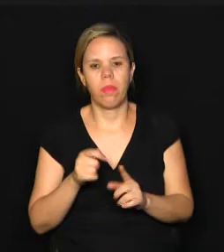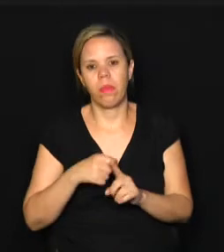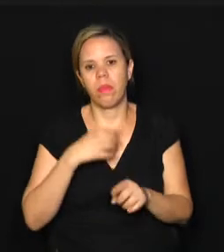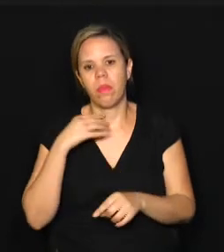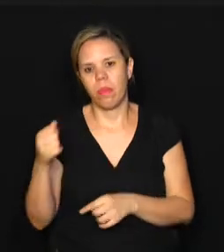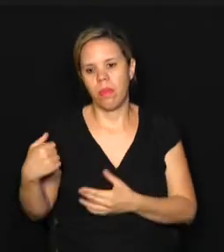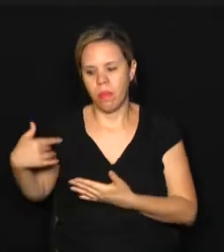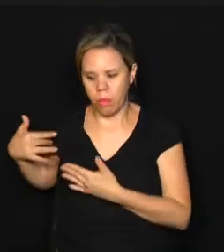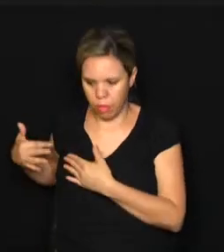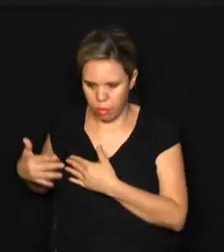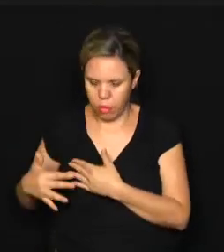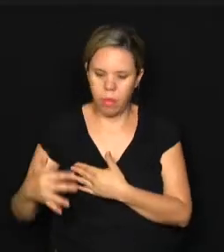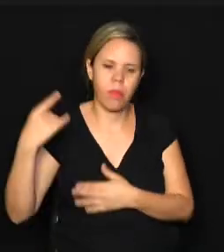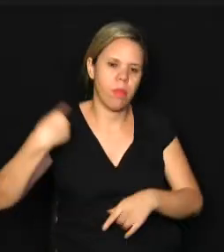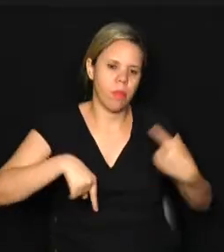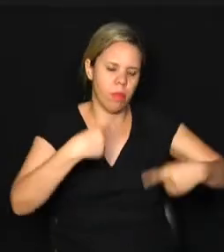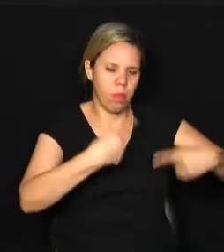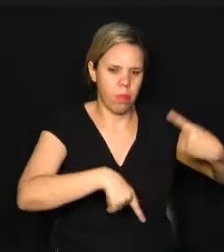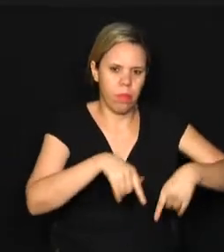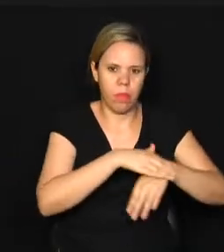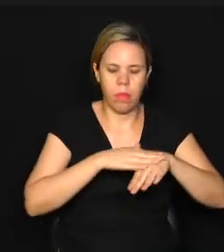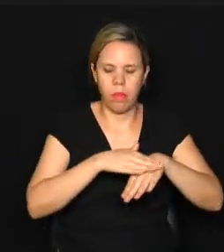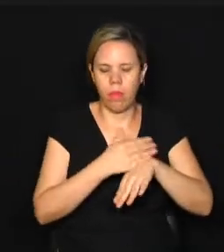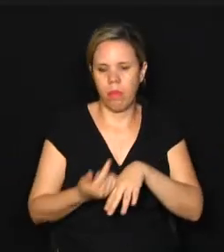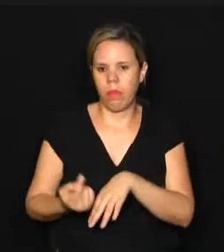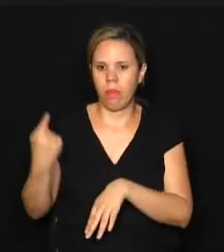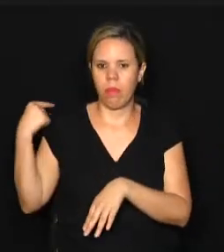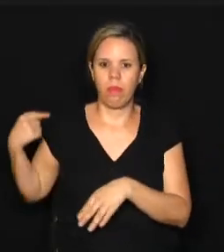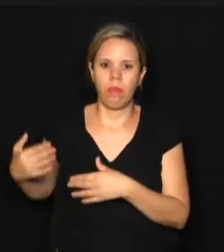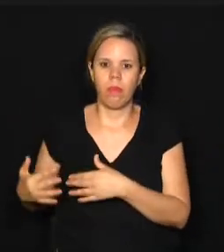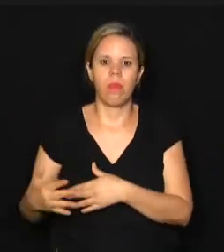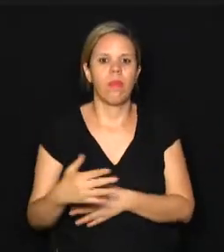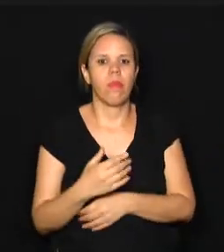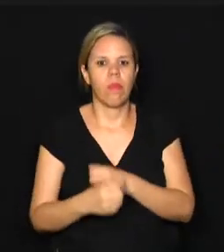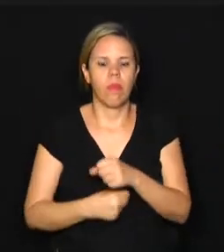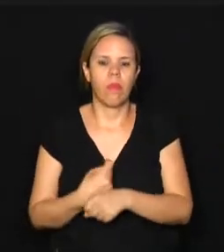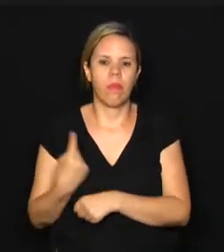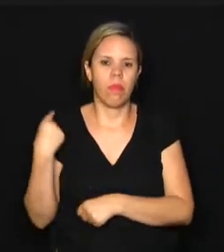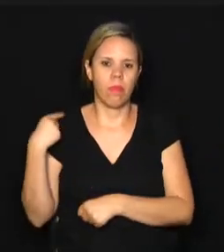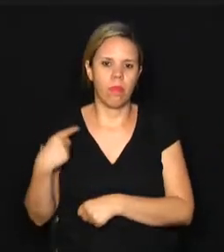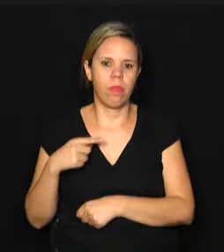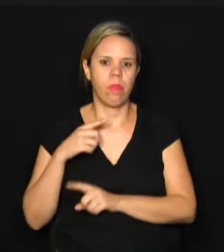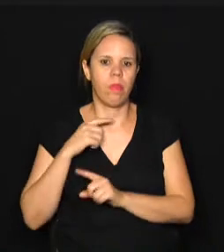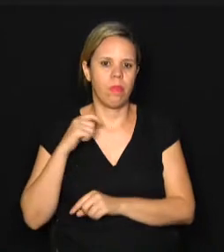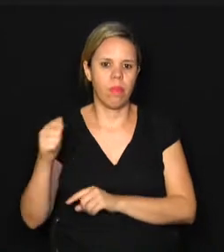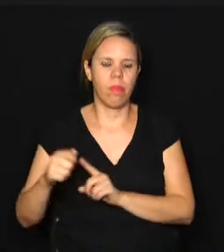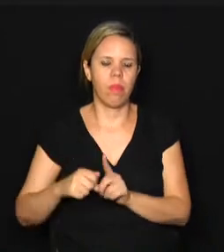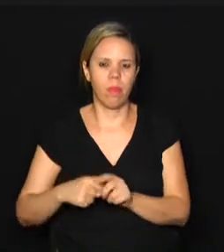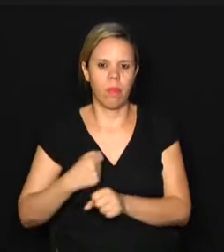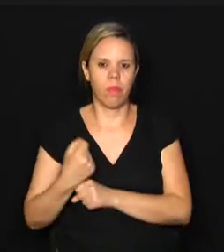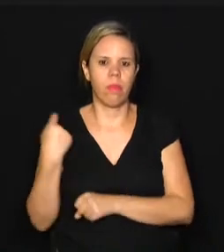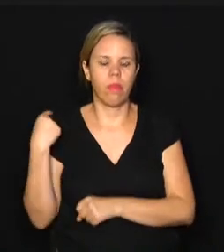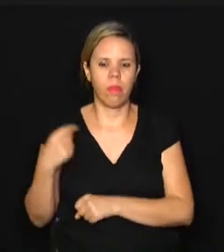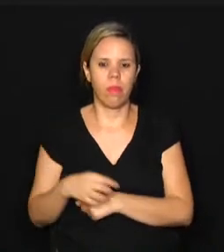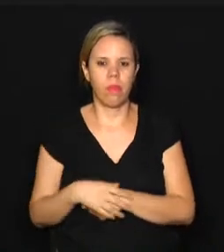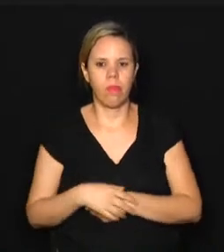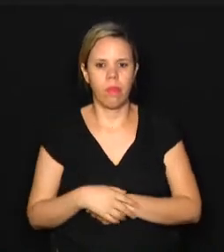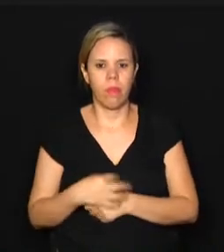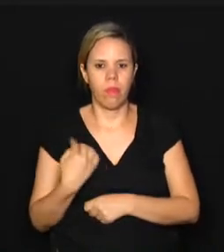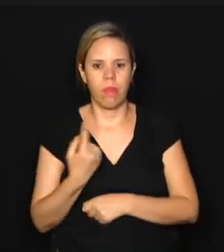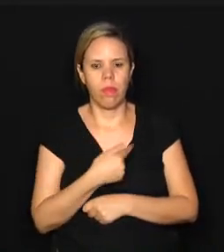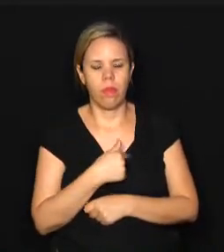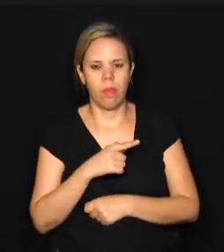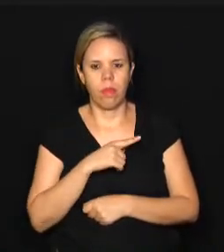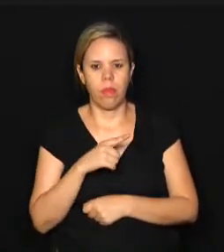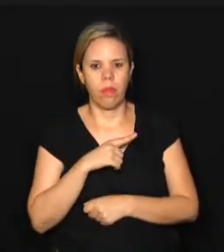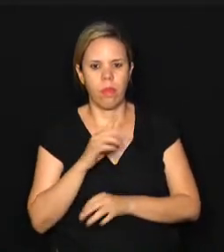vinha debatendo e comentando o assunto antes do ano passado, né? Abril do ano passado. E a gente tem